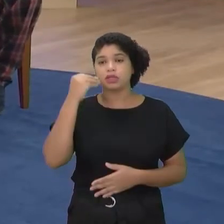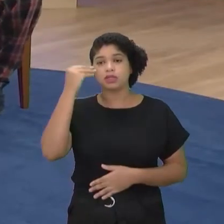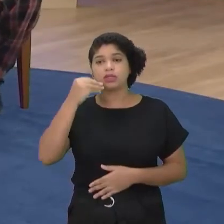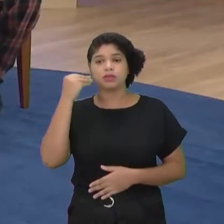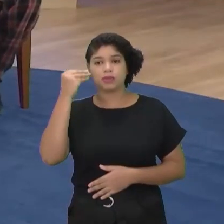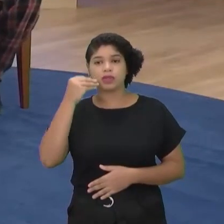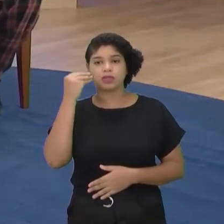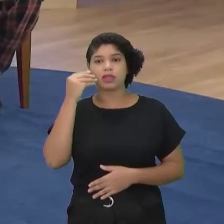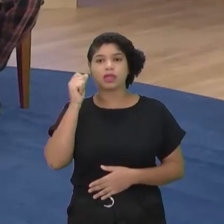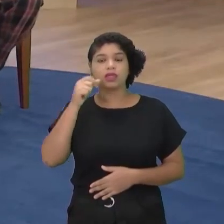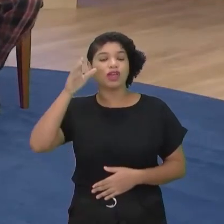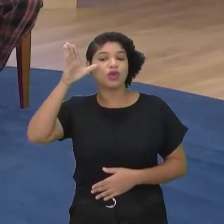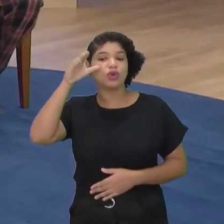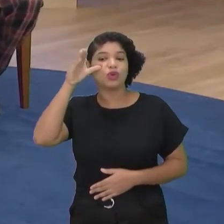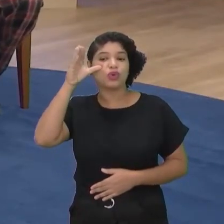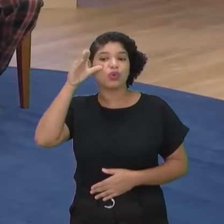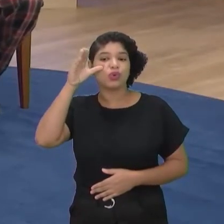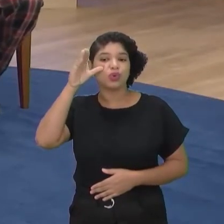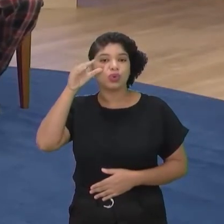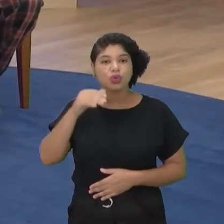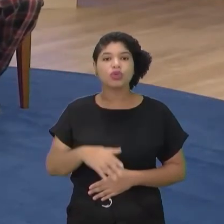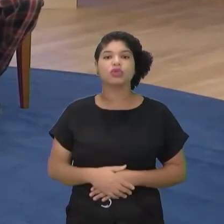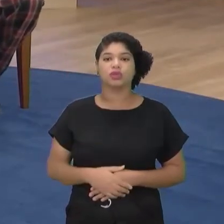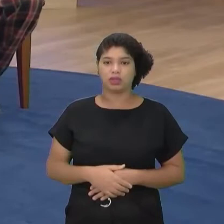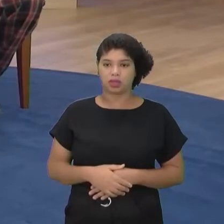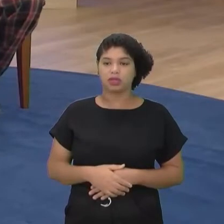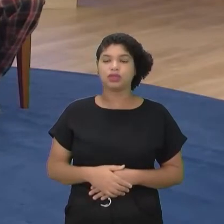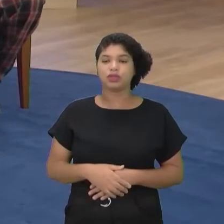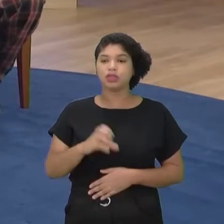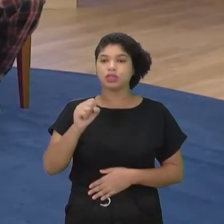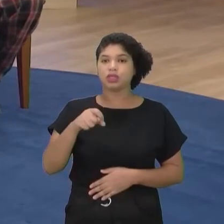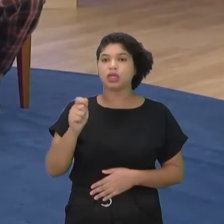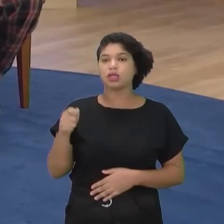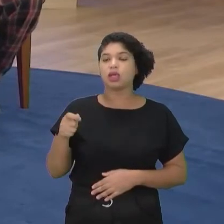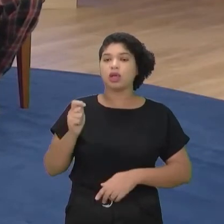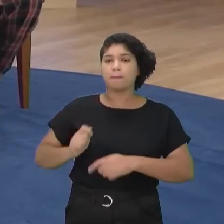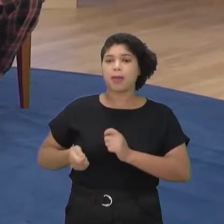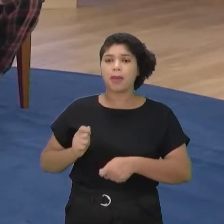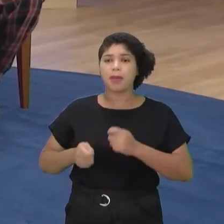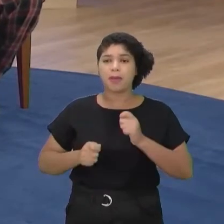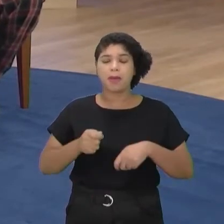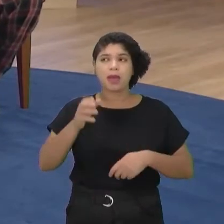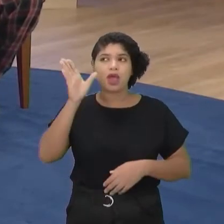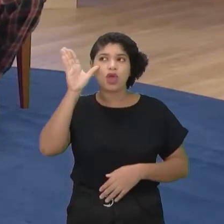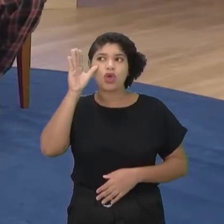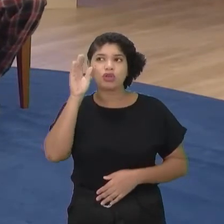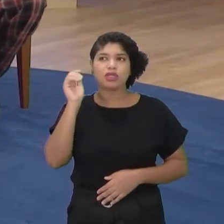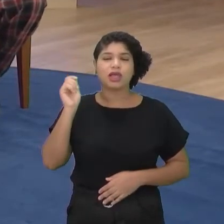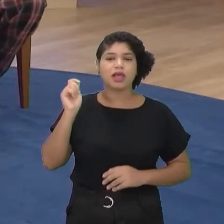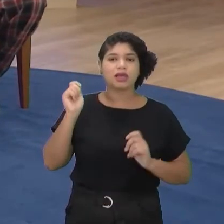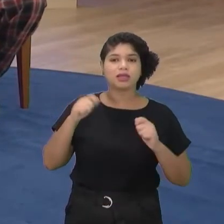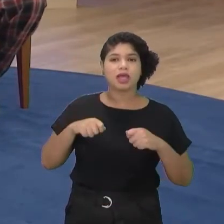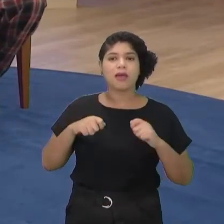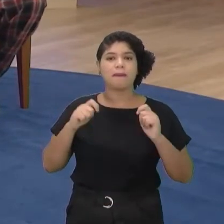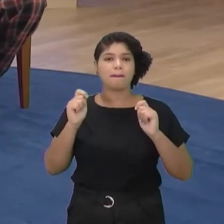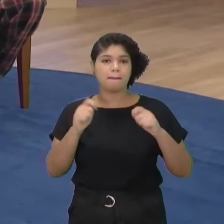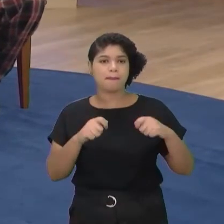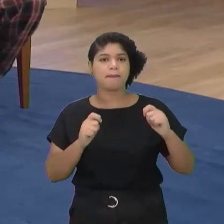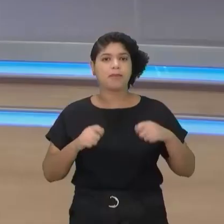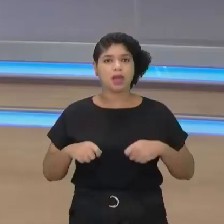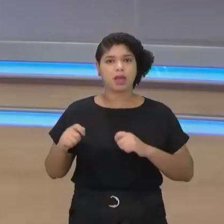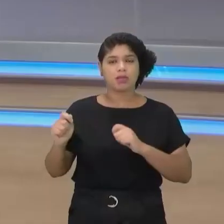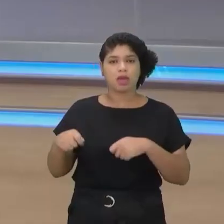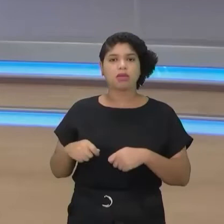poderiam ter essa curiosidade também, tal como na bateria, de explorar essas possibilidades, né?